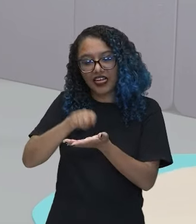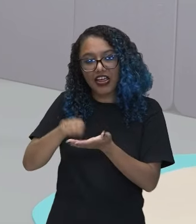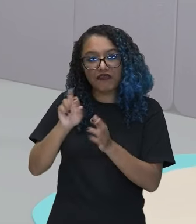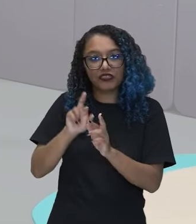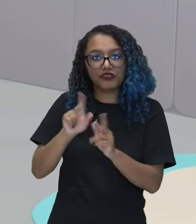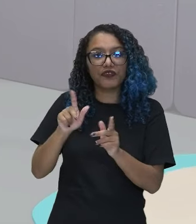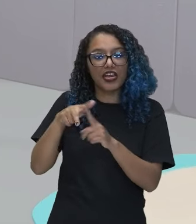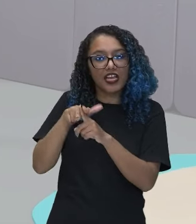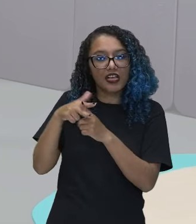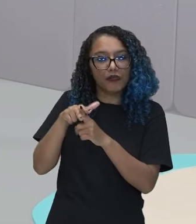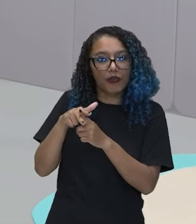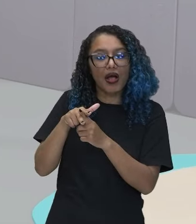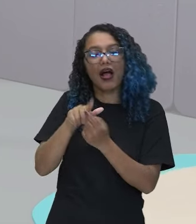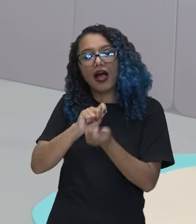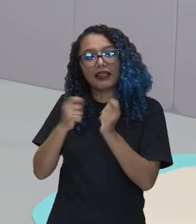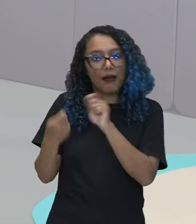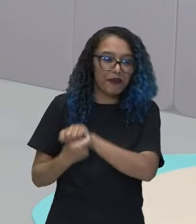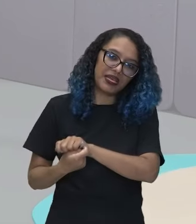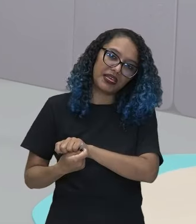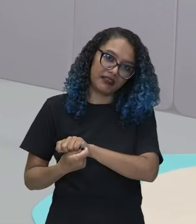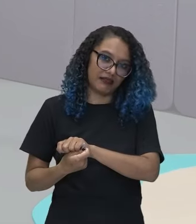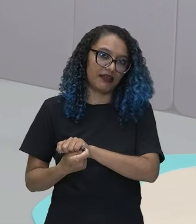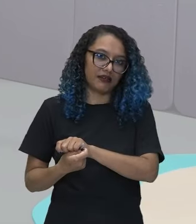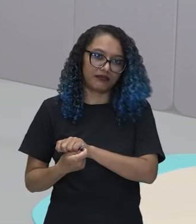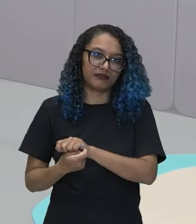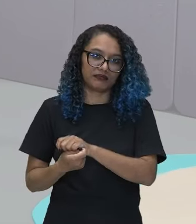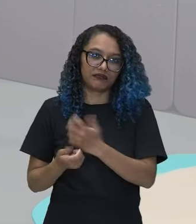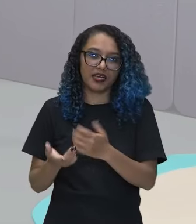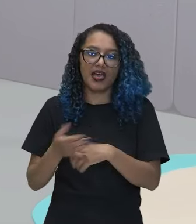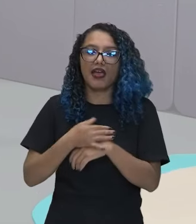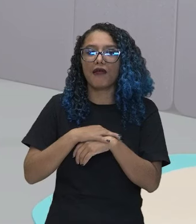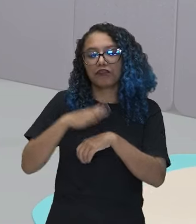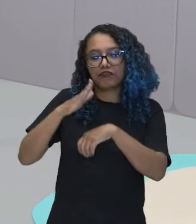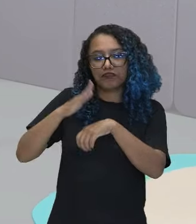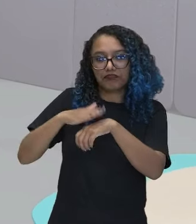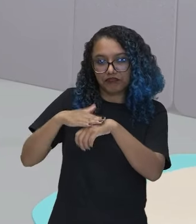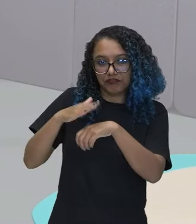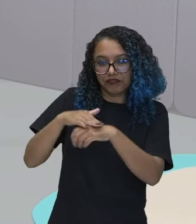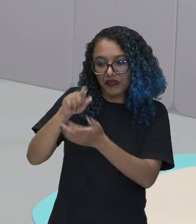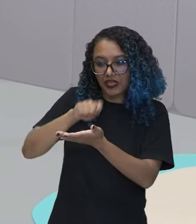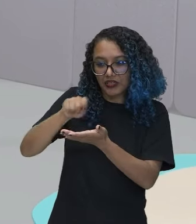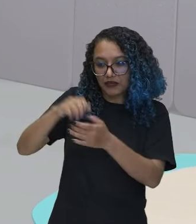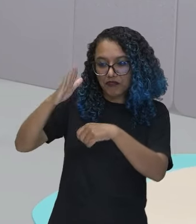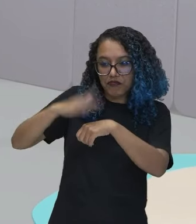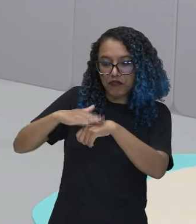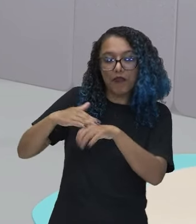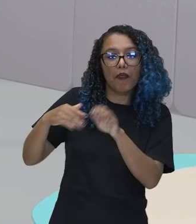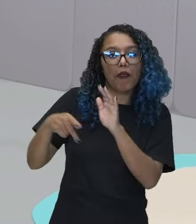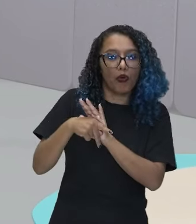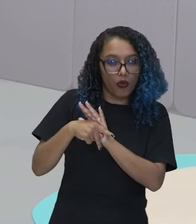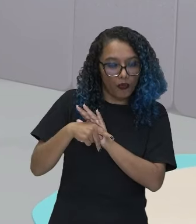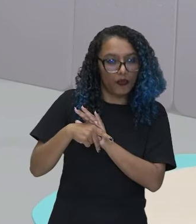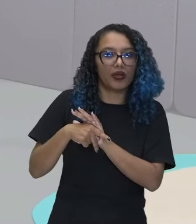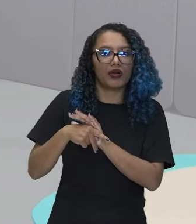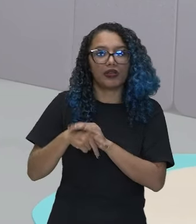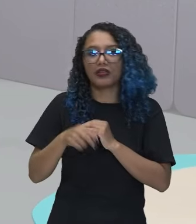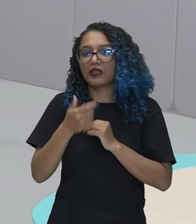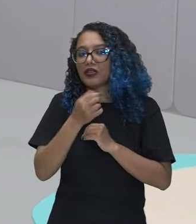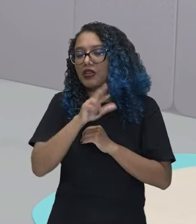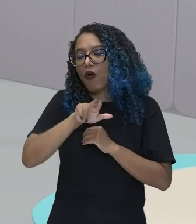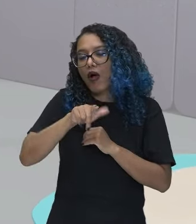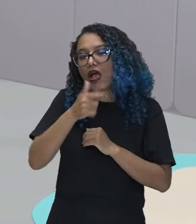dito e dizer com suas próprias palavras. Então, dentro da reportagem, nós